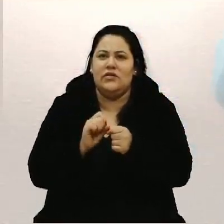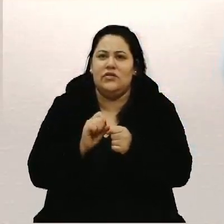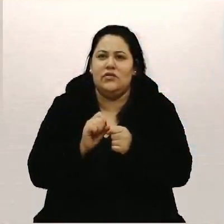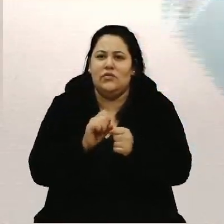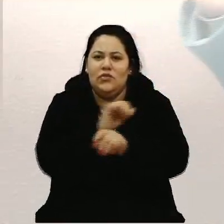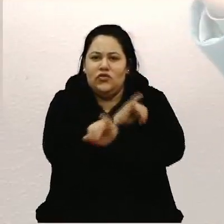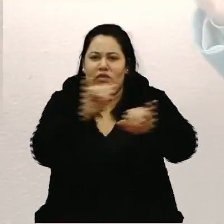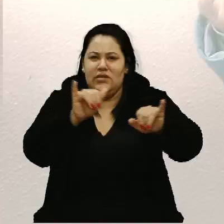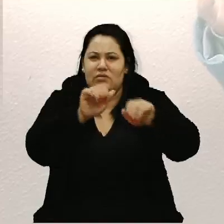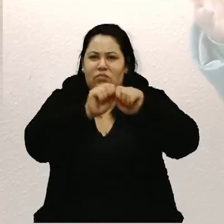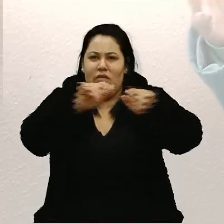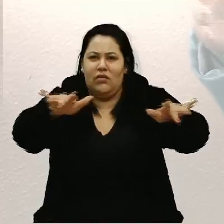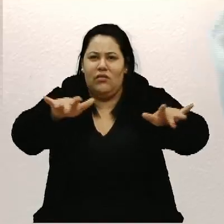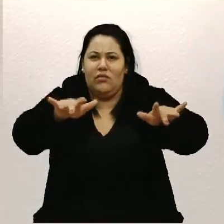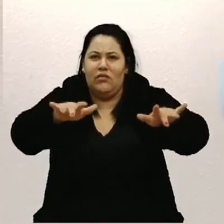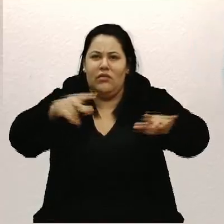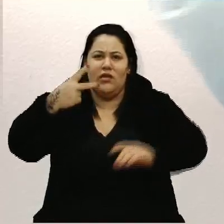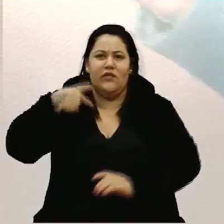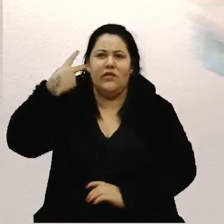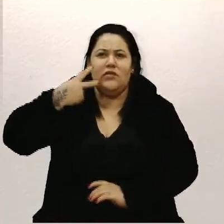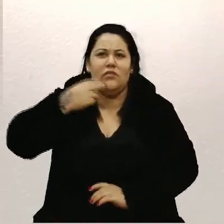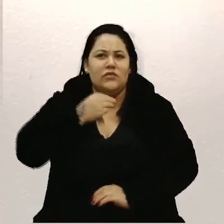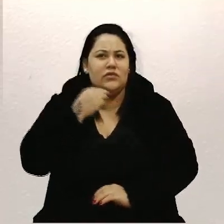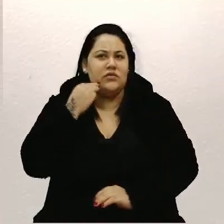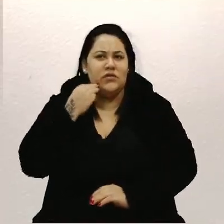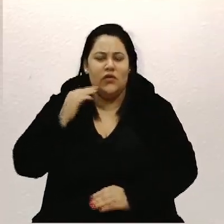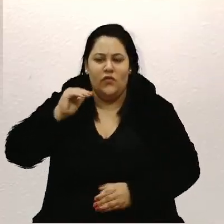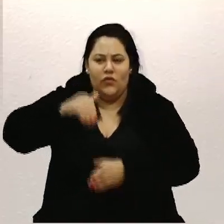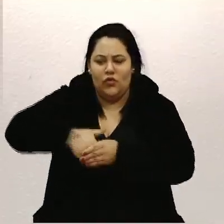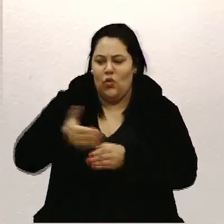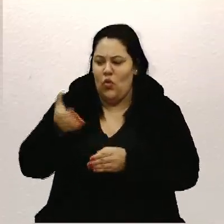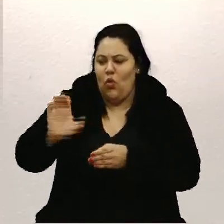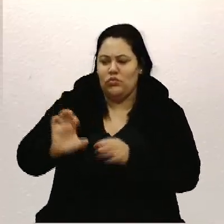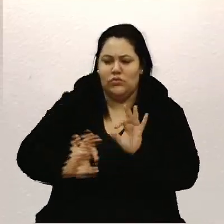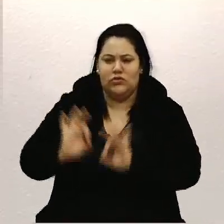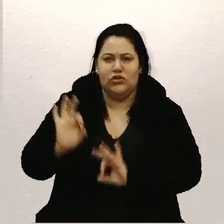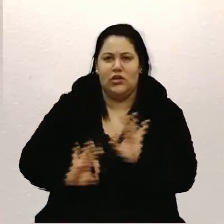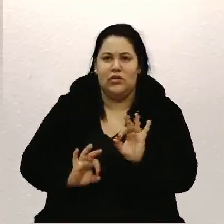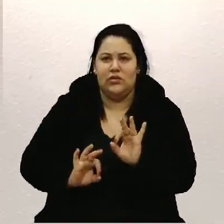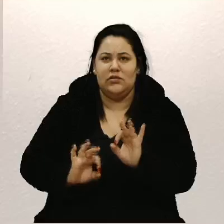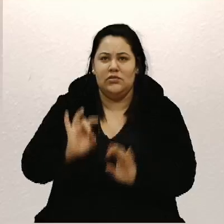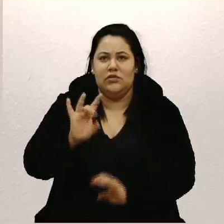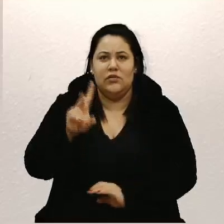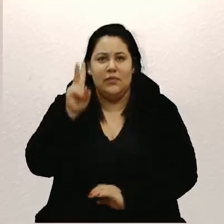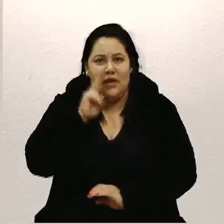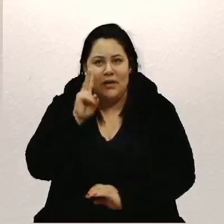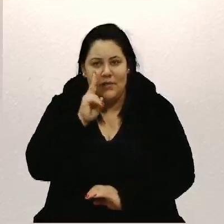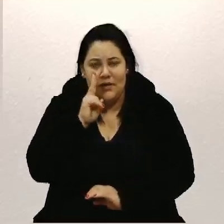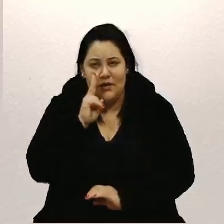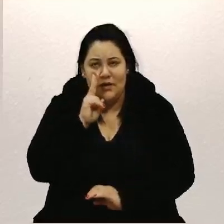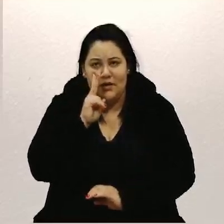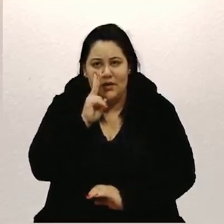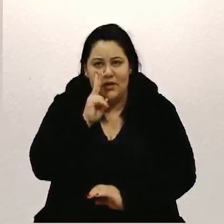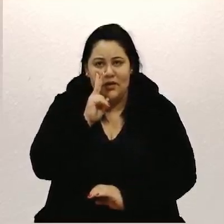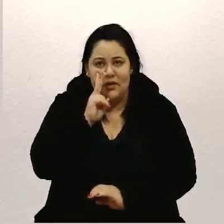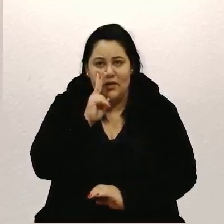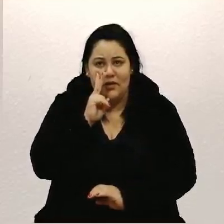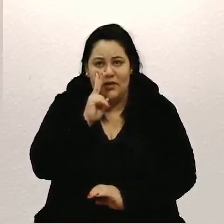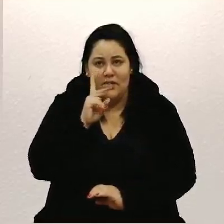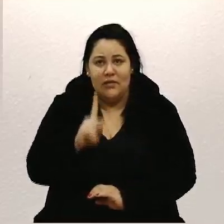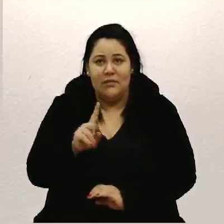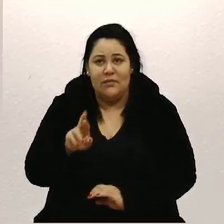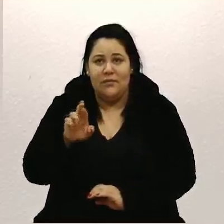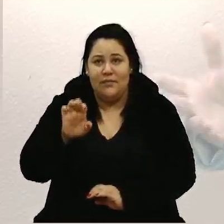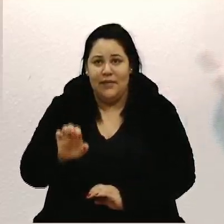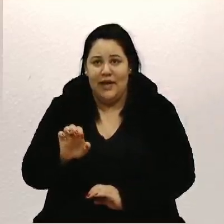que a vereadora Marisol Santos votou contra tal projeto. Só para lembrar, pré-candidato e presidente não